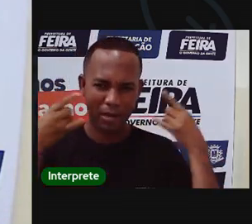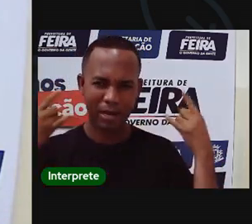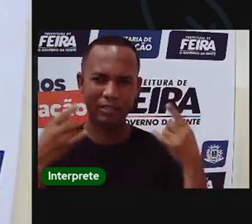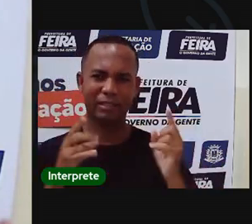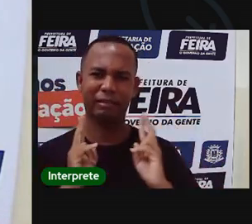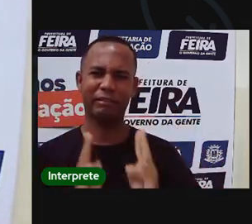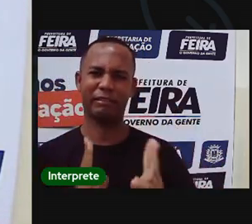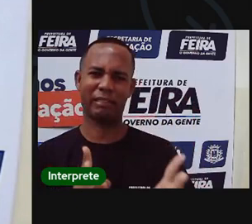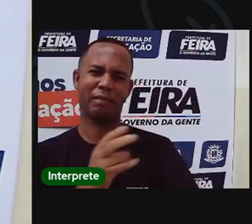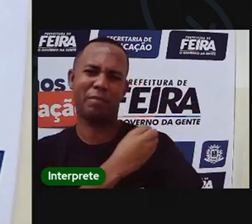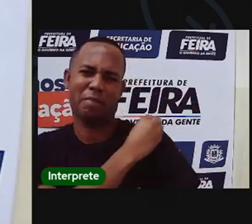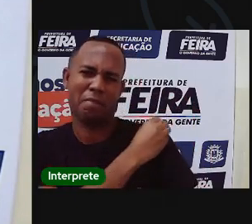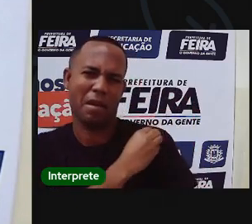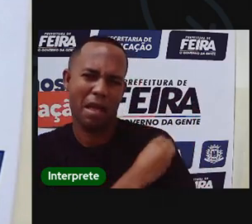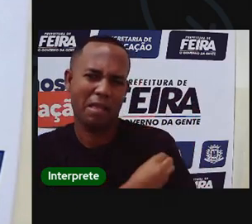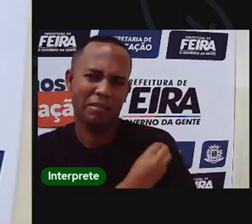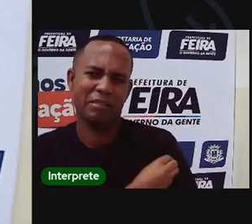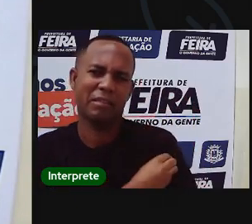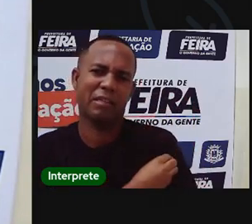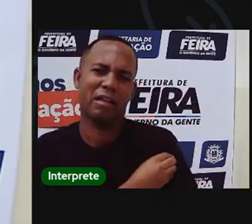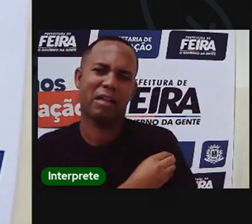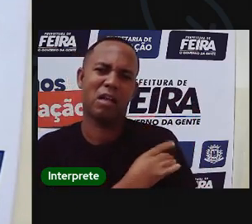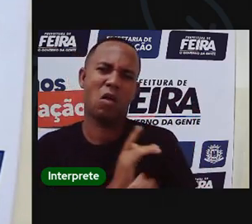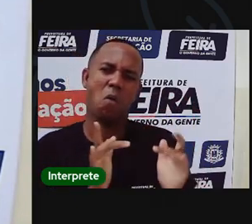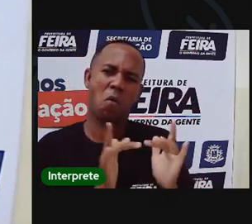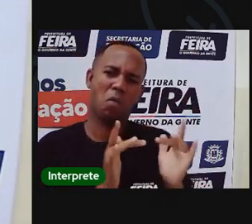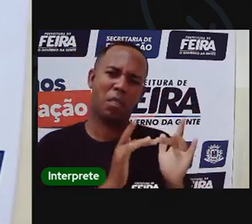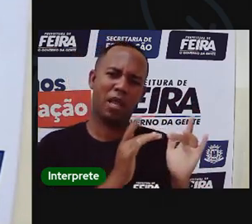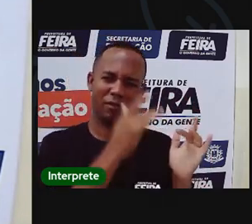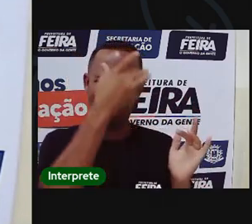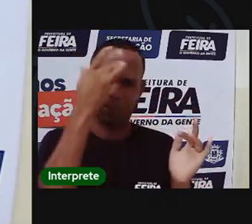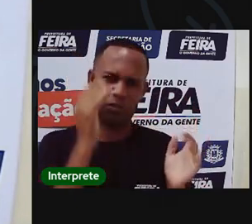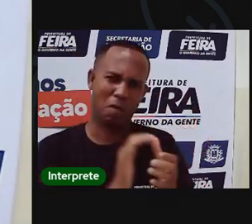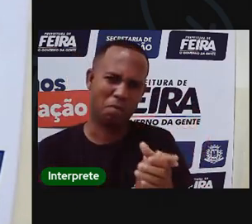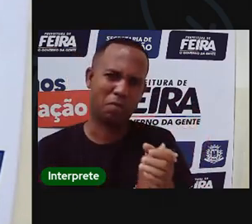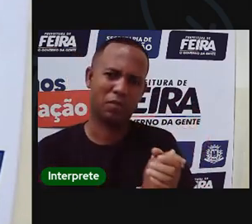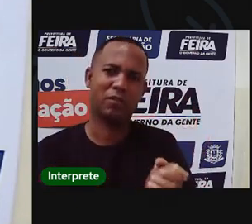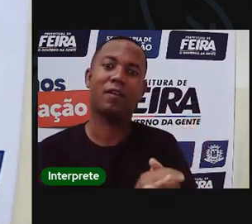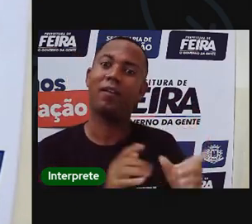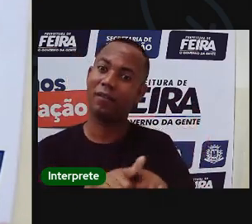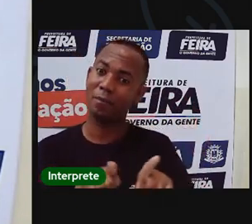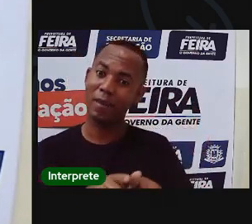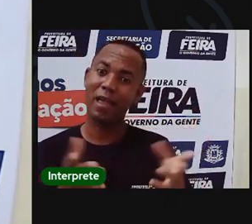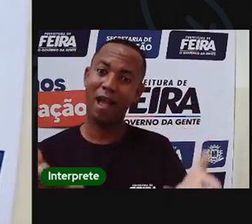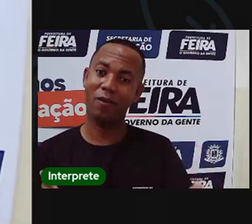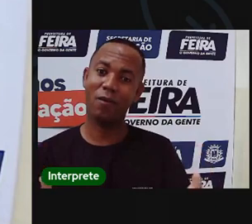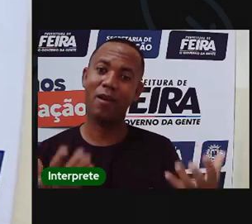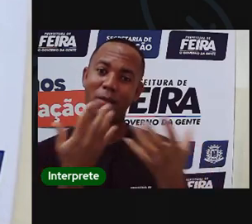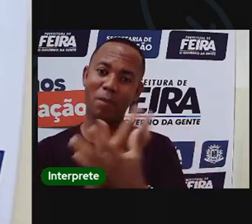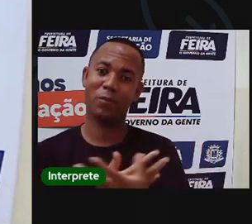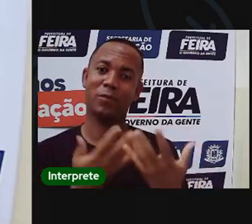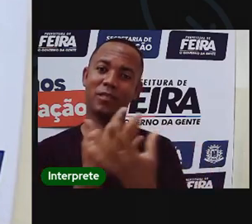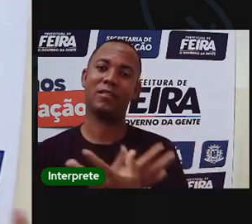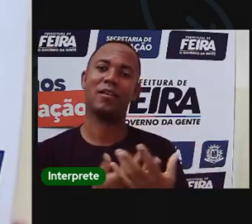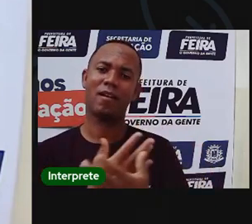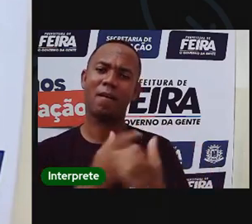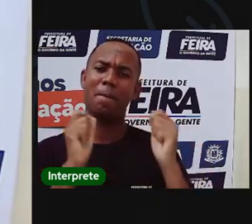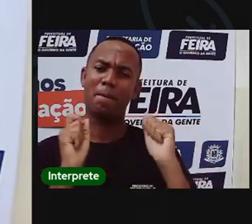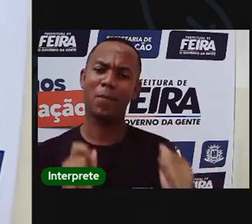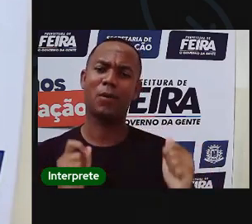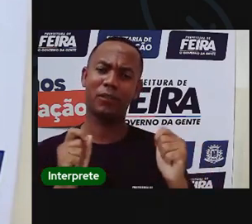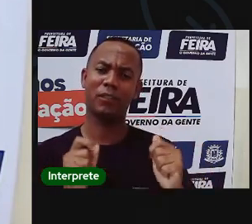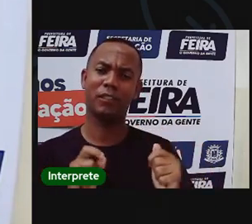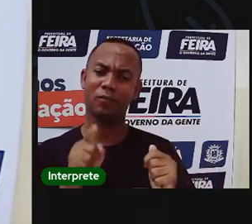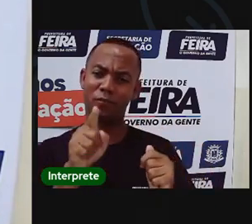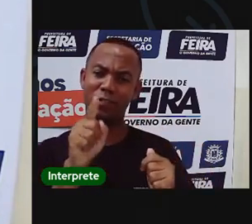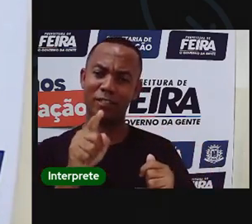álcool, evitar também o contato com as pessoas. E isso virou música. Então, o que é que vocês vão fazer? Vocês podem criar a própria